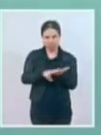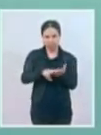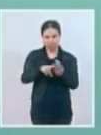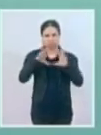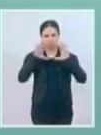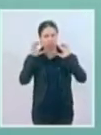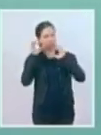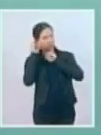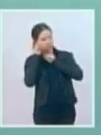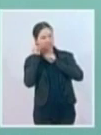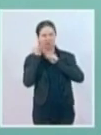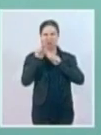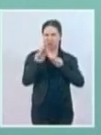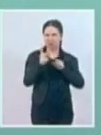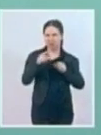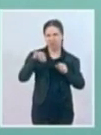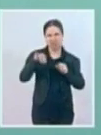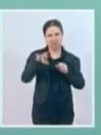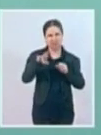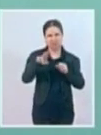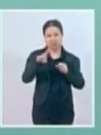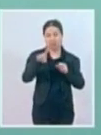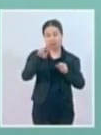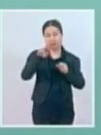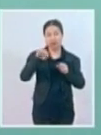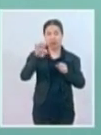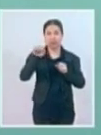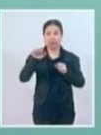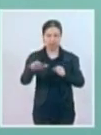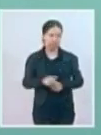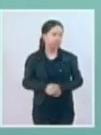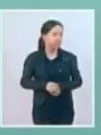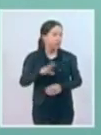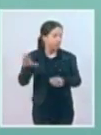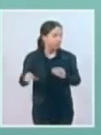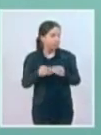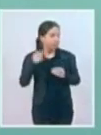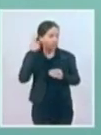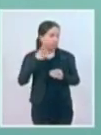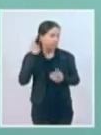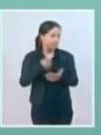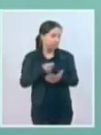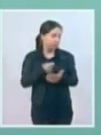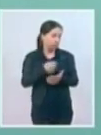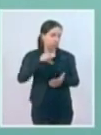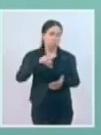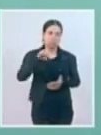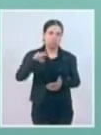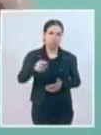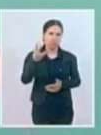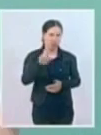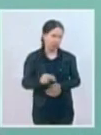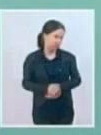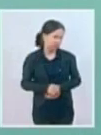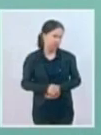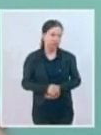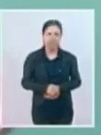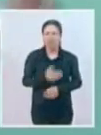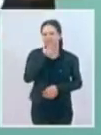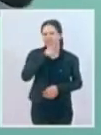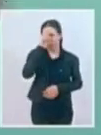emenda... emenda impositiva do senhor no valor de R$ 90 mil. Eles também me chamam de senhor, por respeito. É, isso. Eu não faço